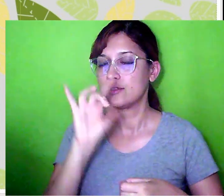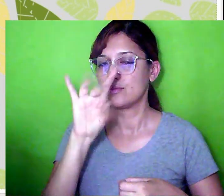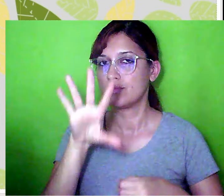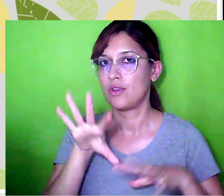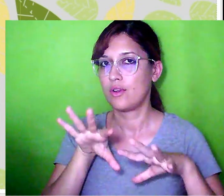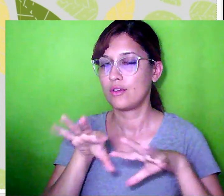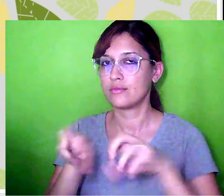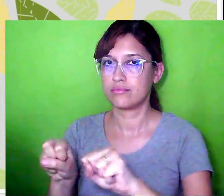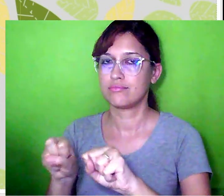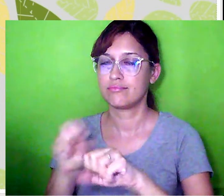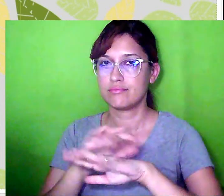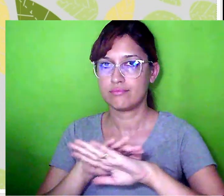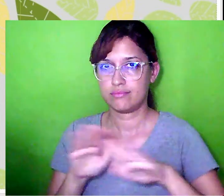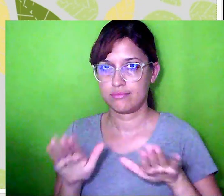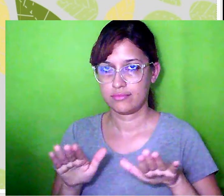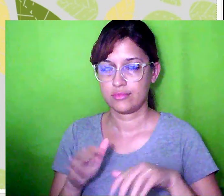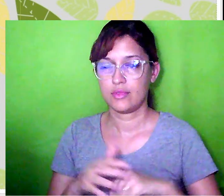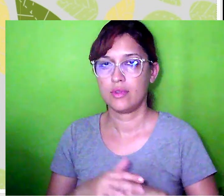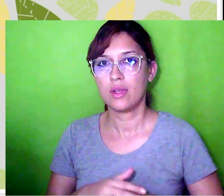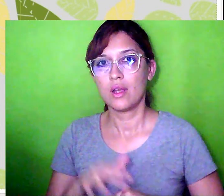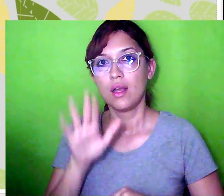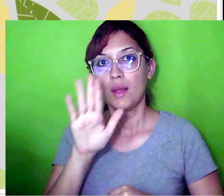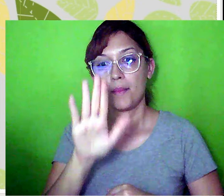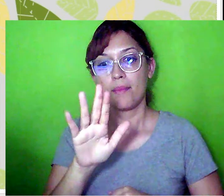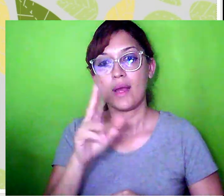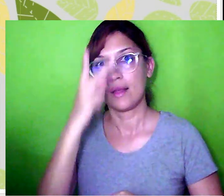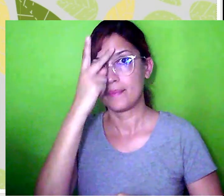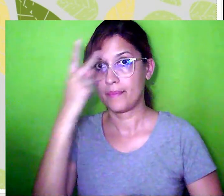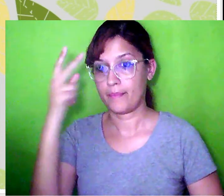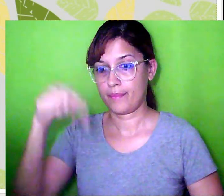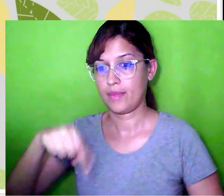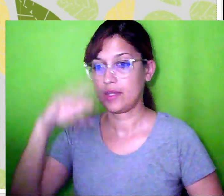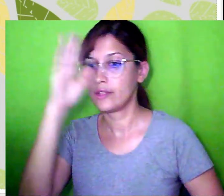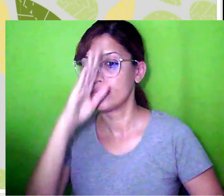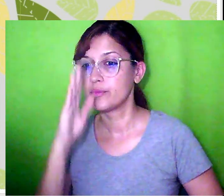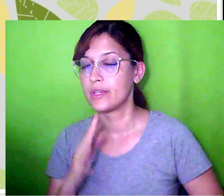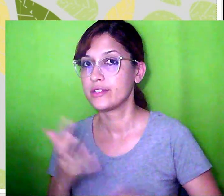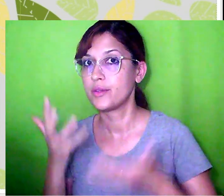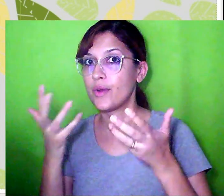Portugal queria que o Brasil voltasse a ser uma colônia apenas.